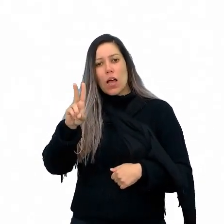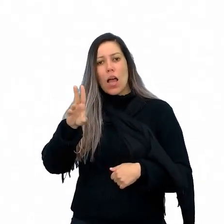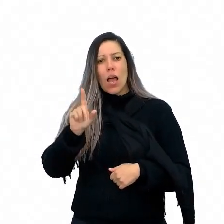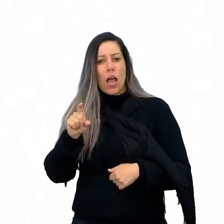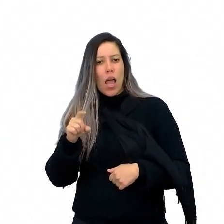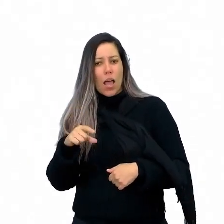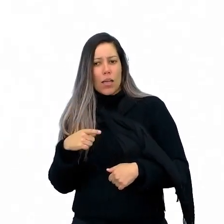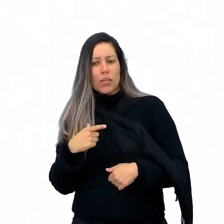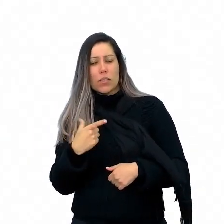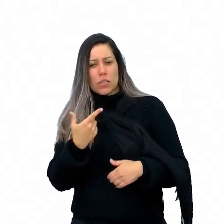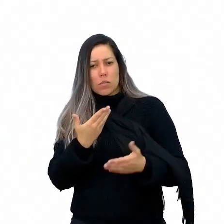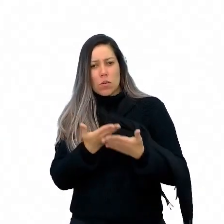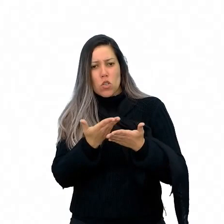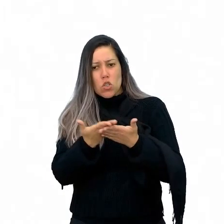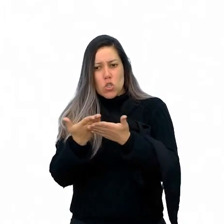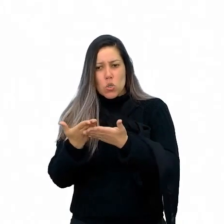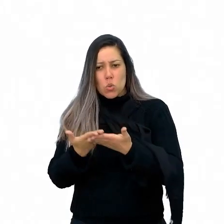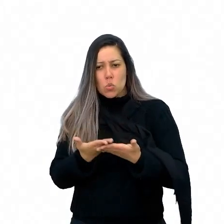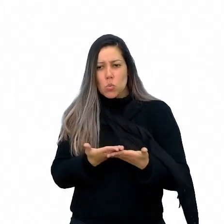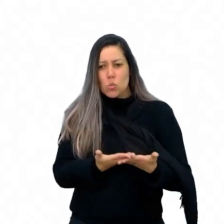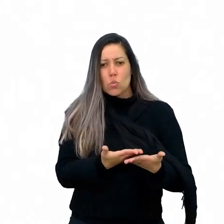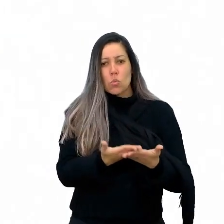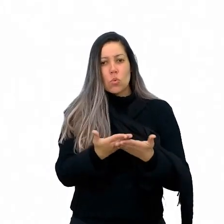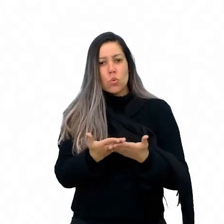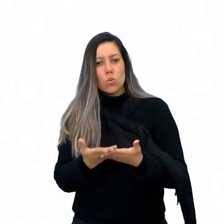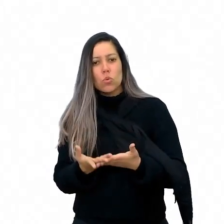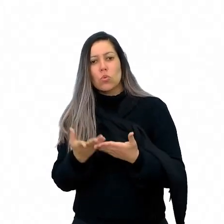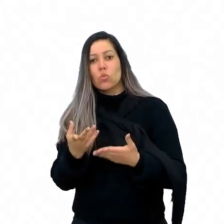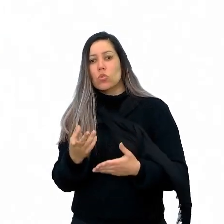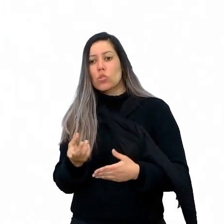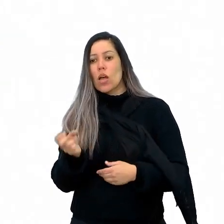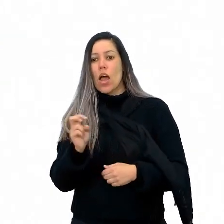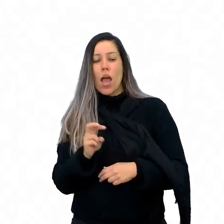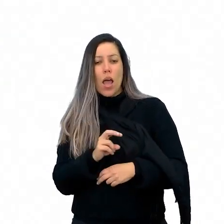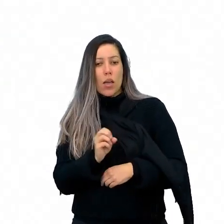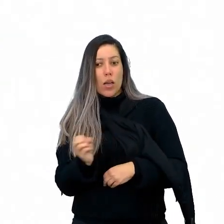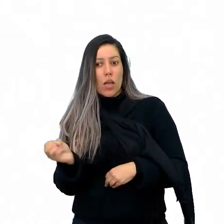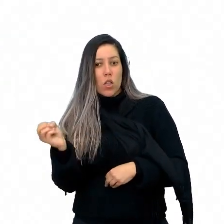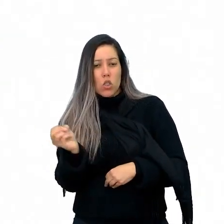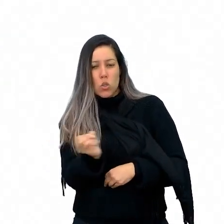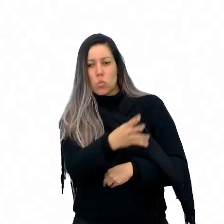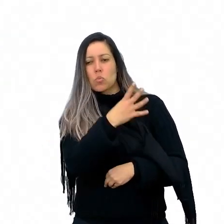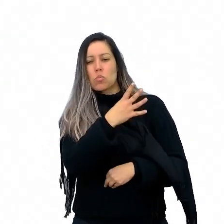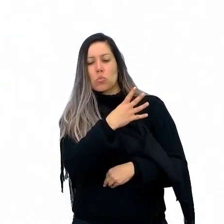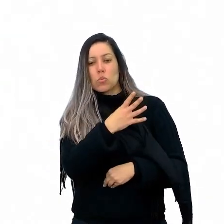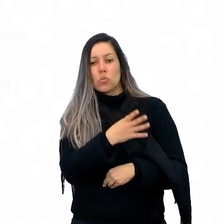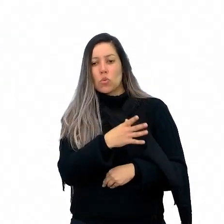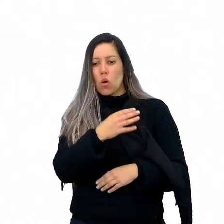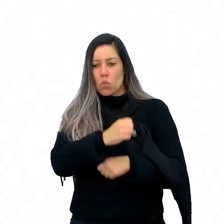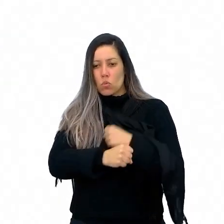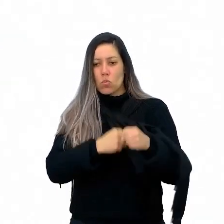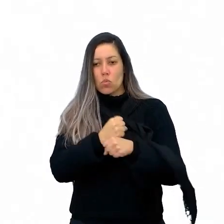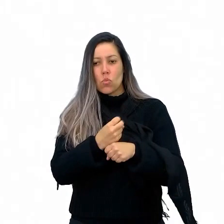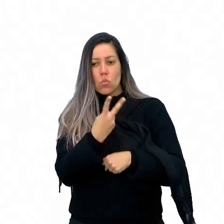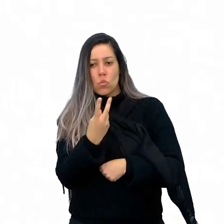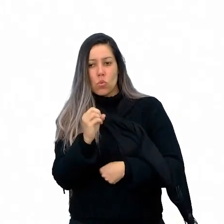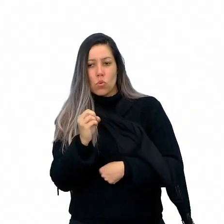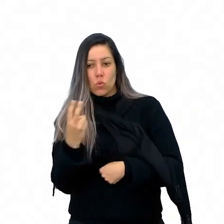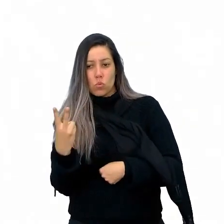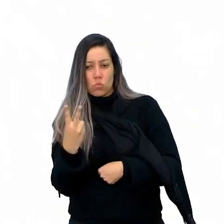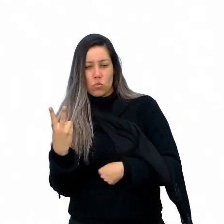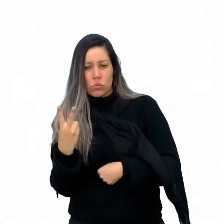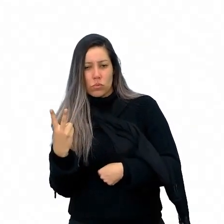modelo que nós estamos já desenvolvendo já durante todo o ano de 2022. Nós estamos nesse